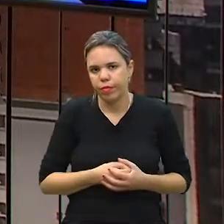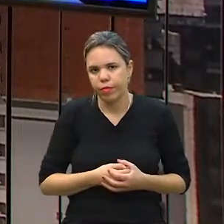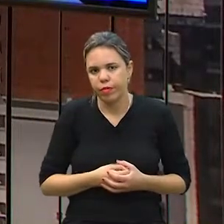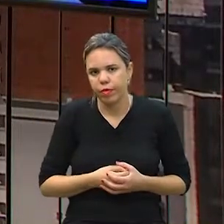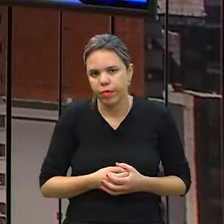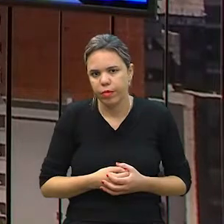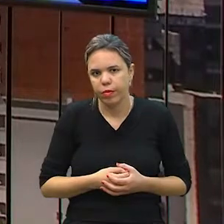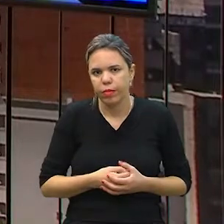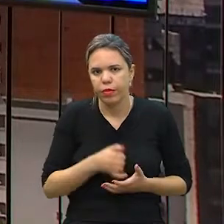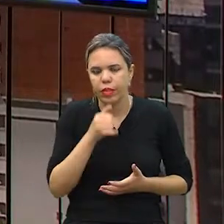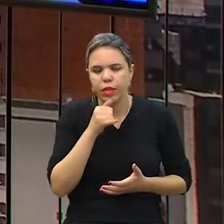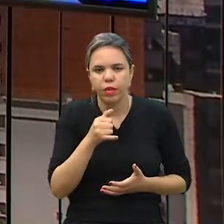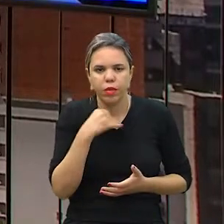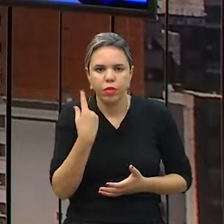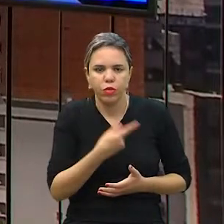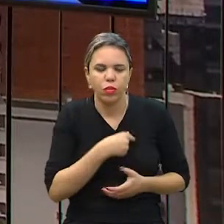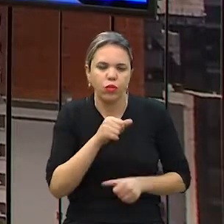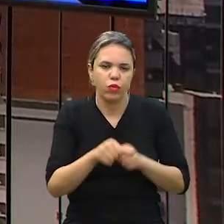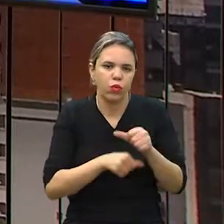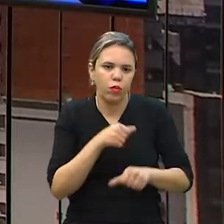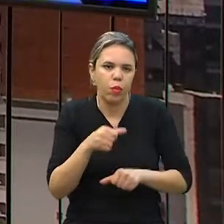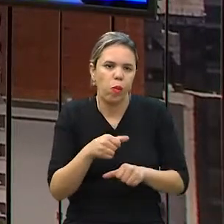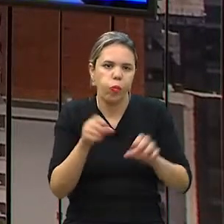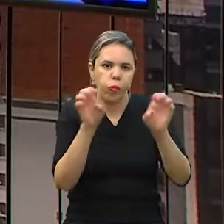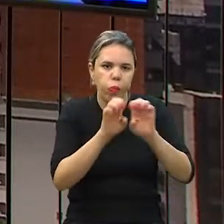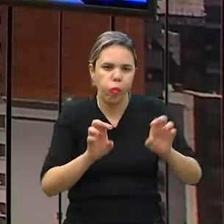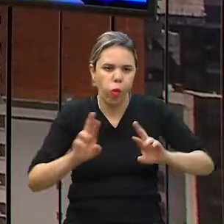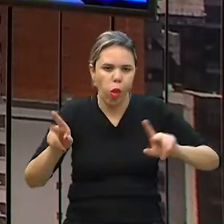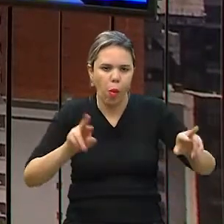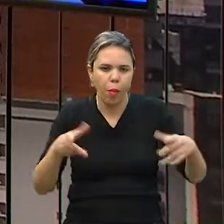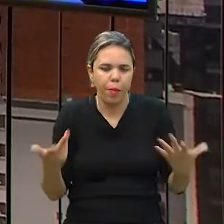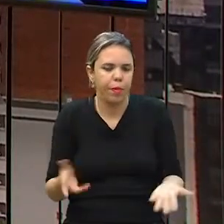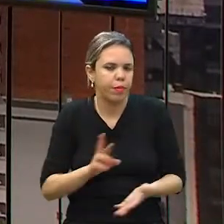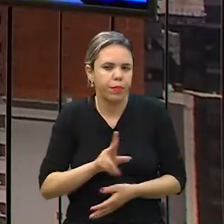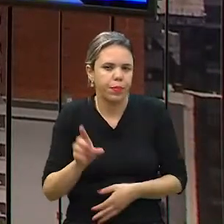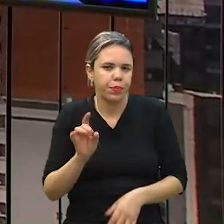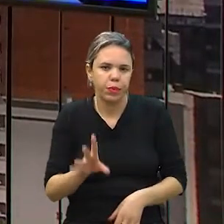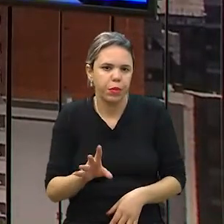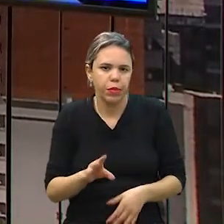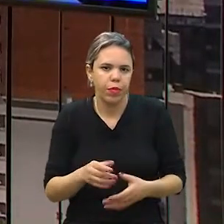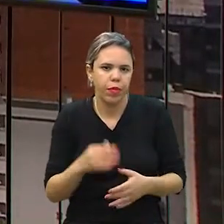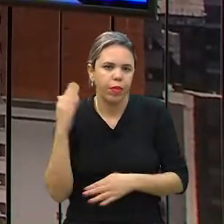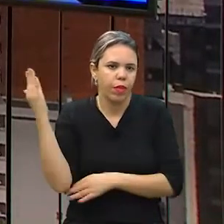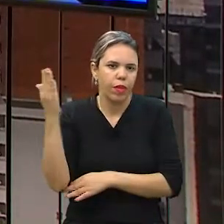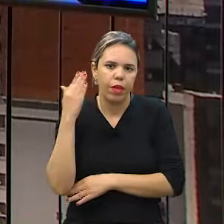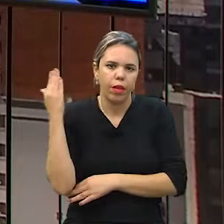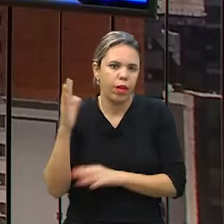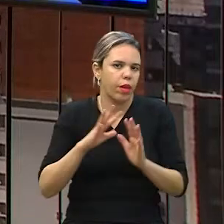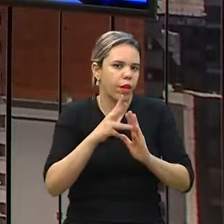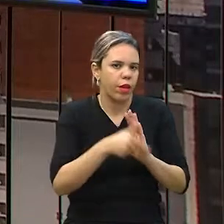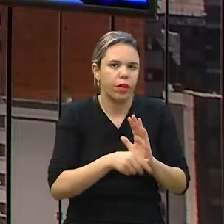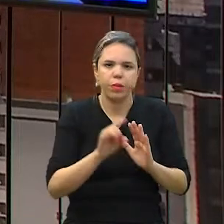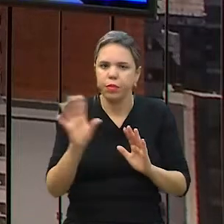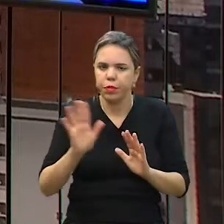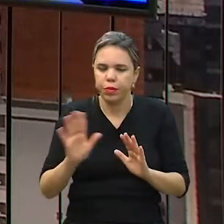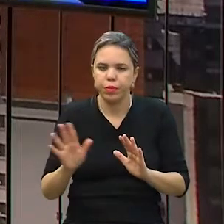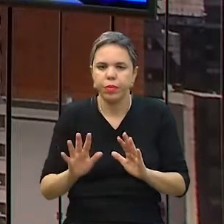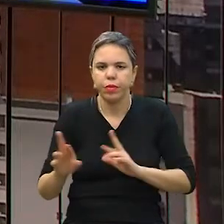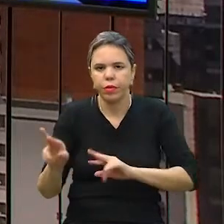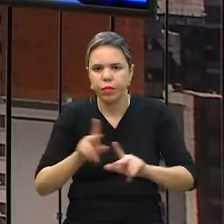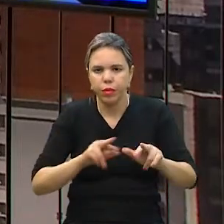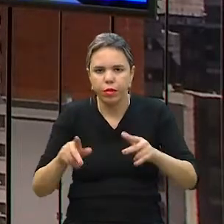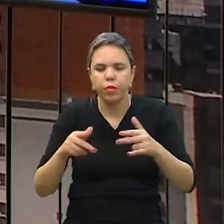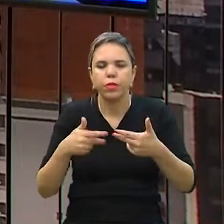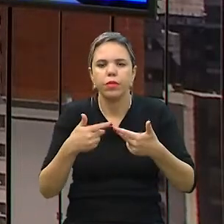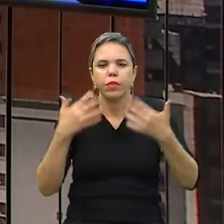dos deslocamentos, porque a gente está mexendo com outras estruturas, né? Não é só mais meio ambiente, não é só mais biodiversidade, a gente